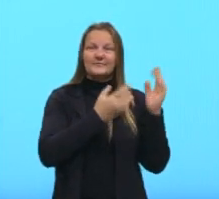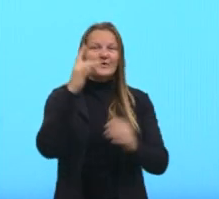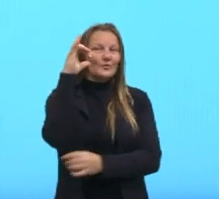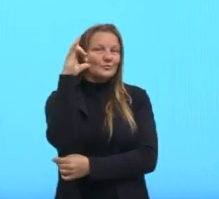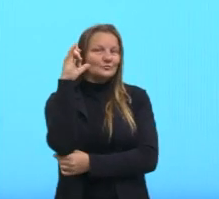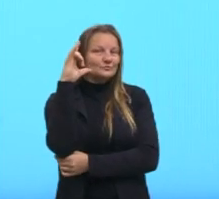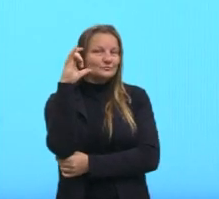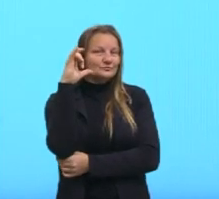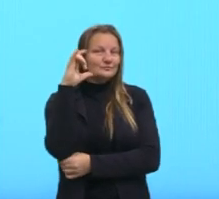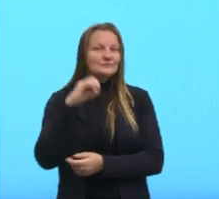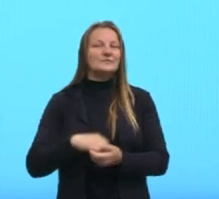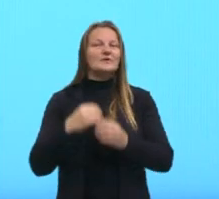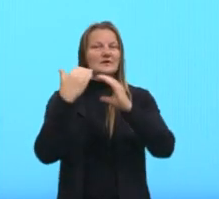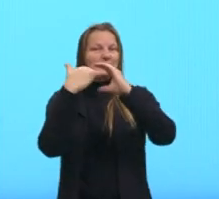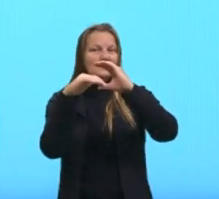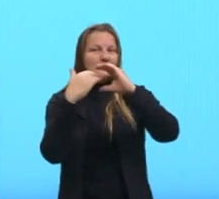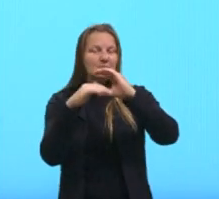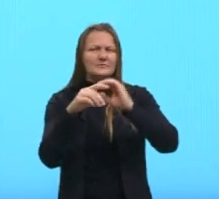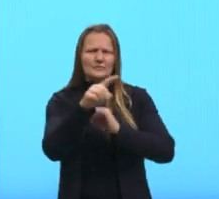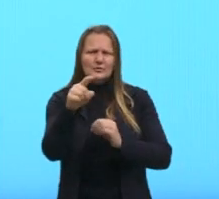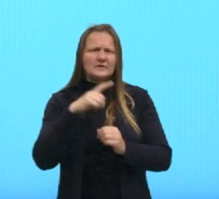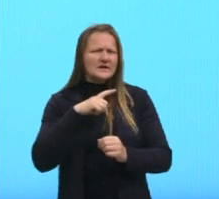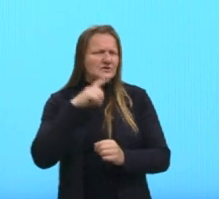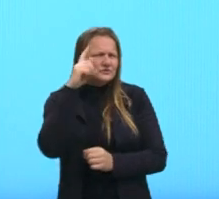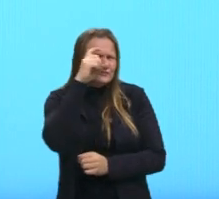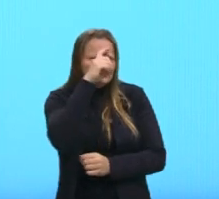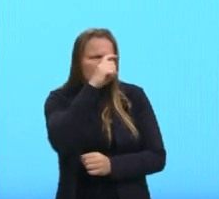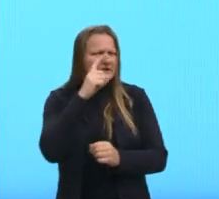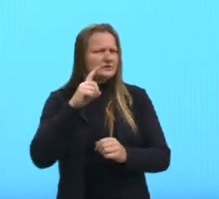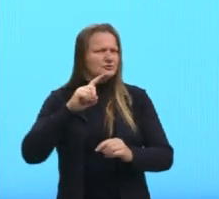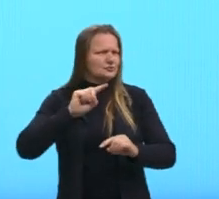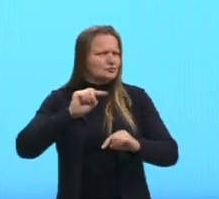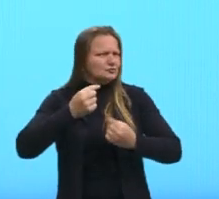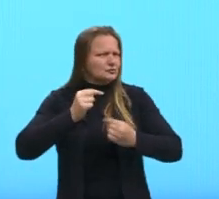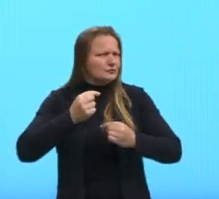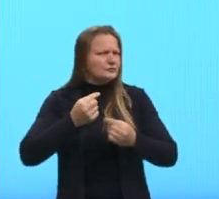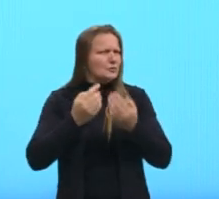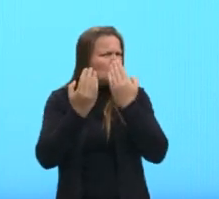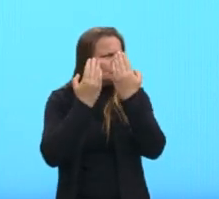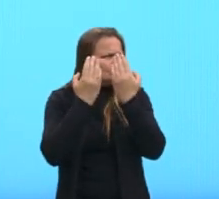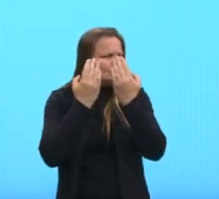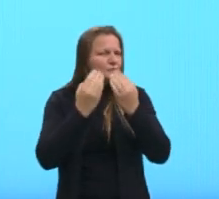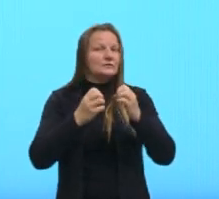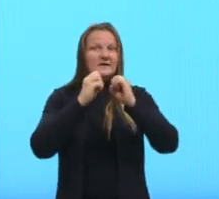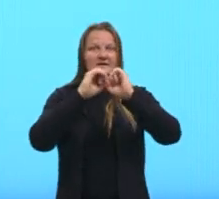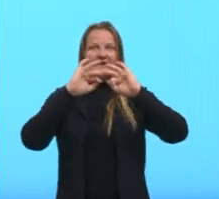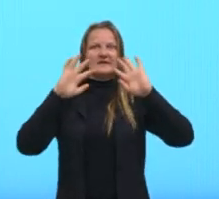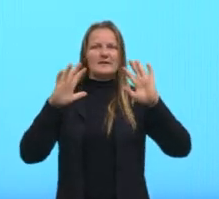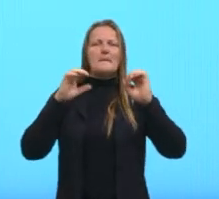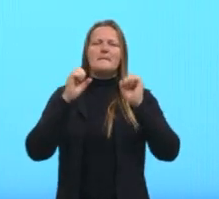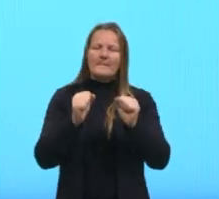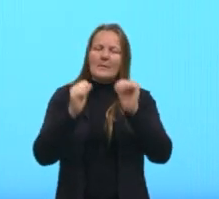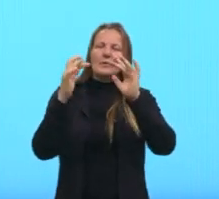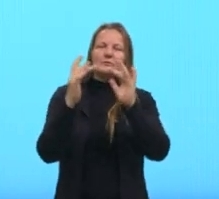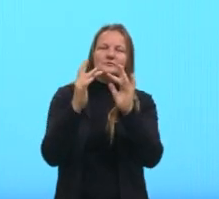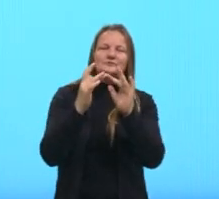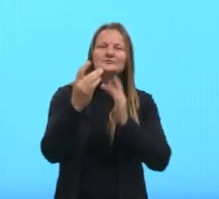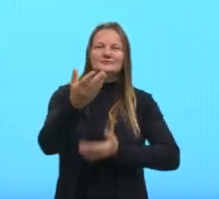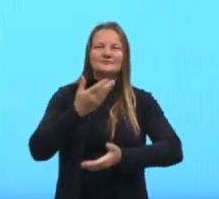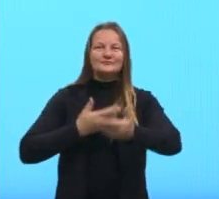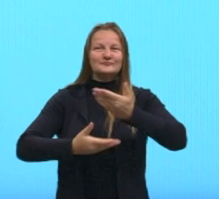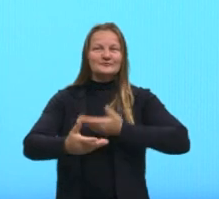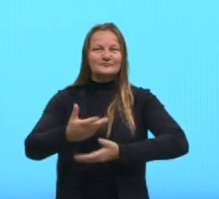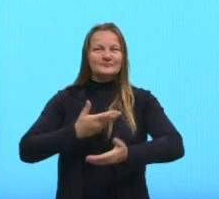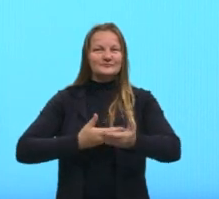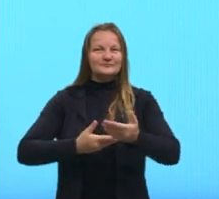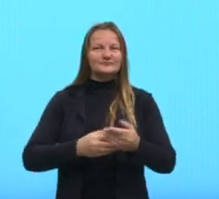o meu e-mail tu tem alguma dificuldade tu quer alguma esclarecer alguma dúvida né entra em contato